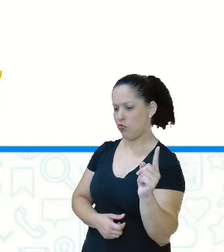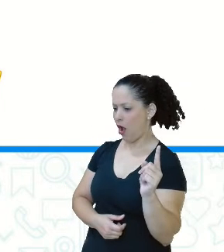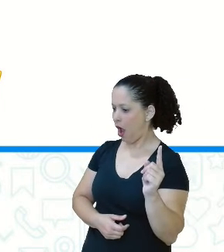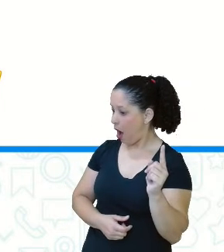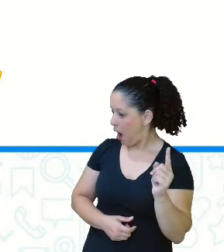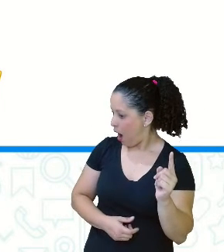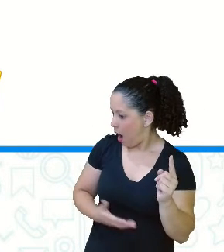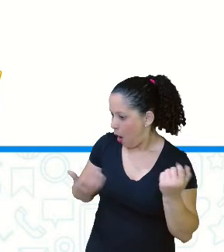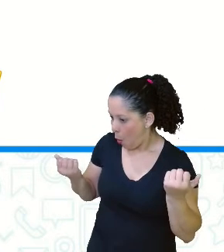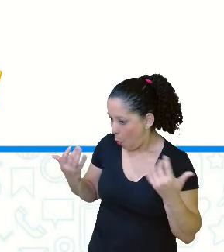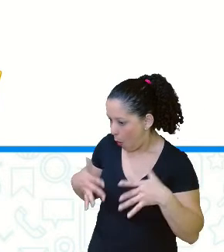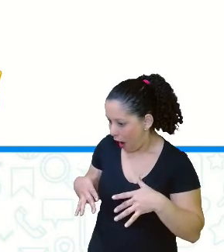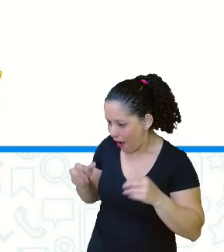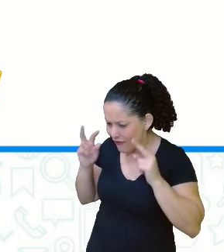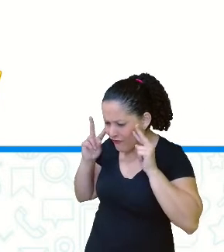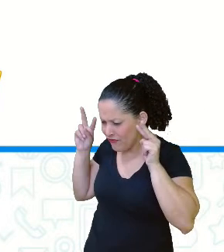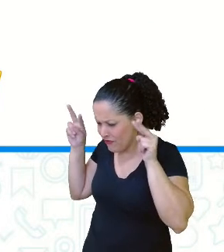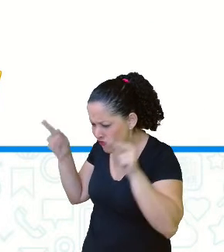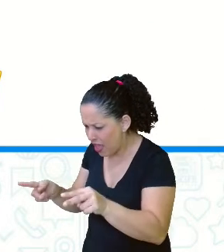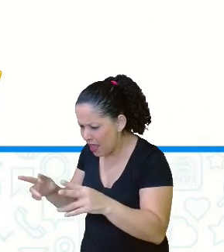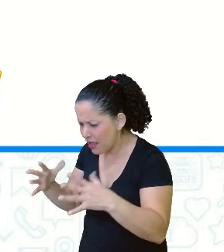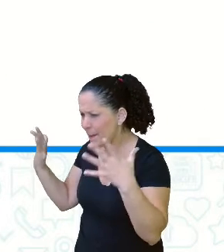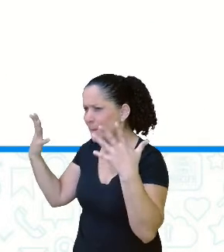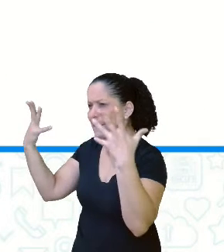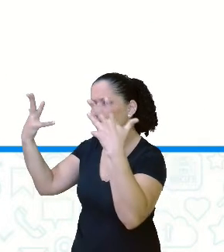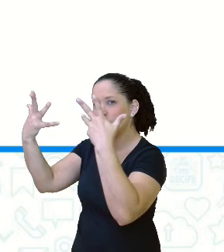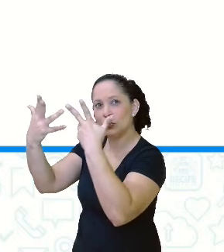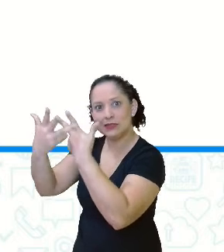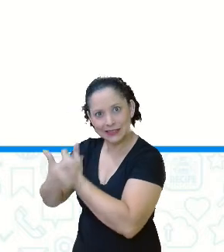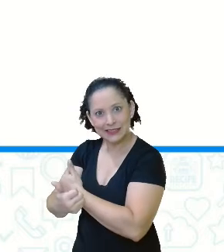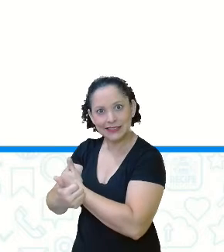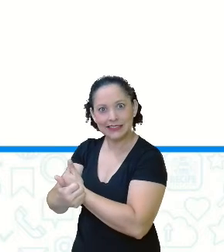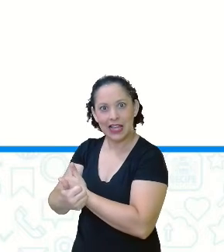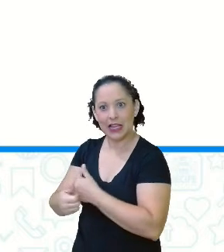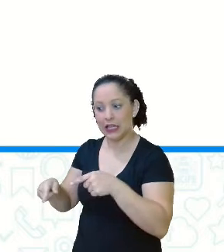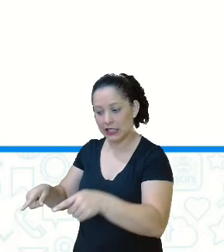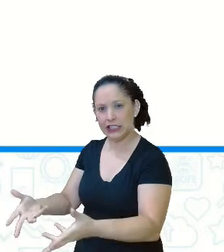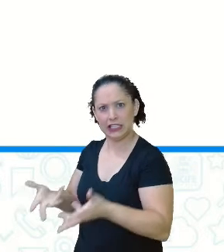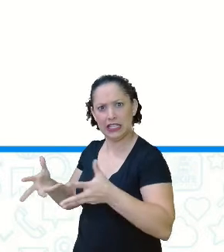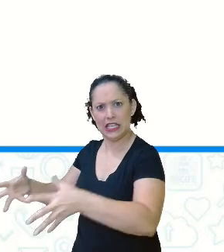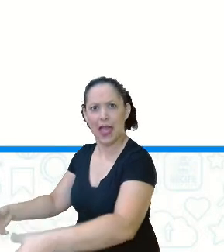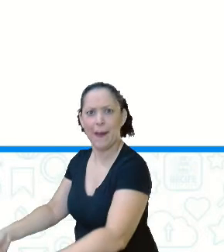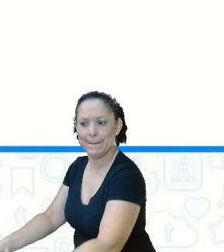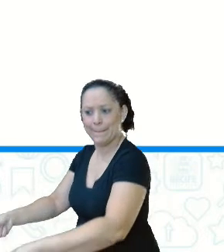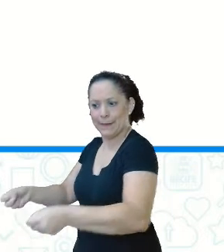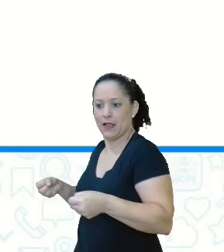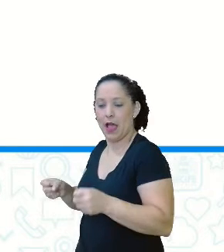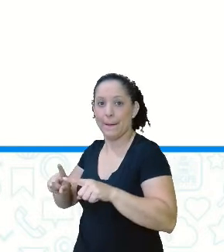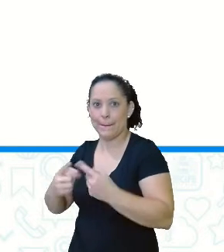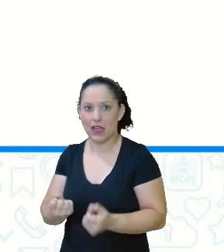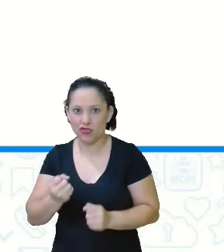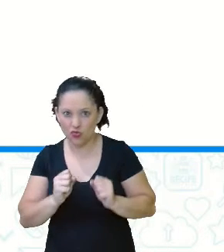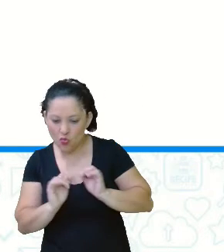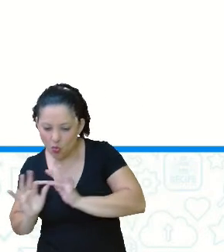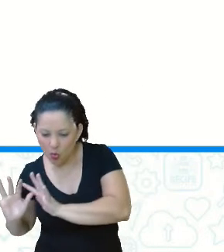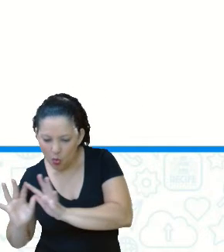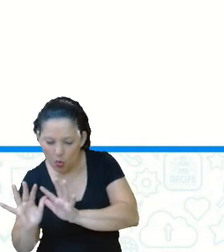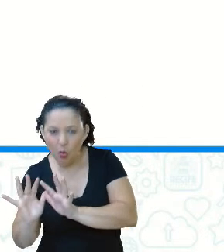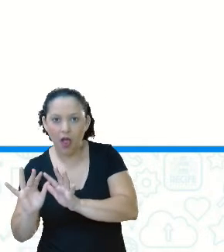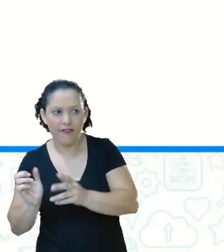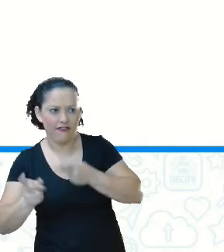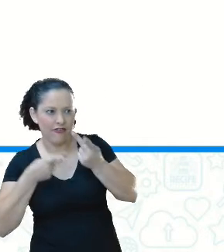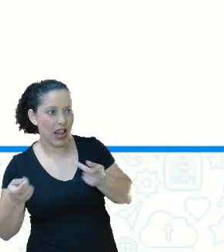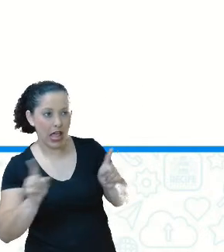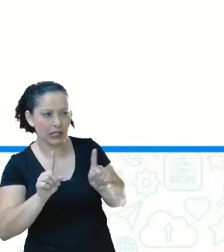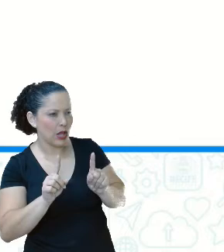Muito impressionado pela sua beleza, o rapaz queria levar a urna consigo. Não damos a urna a ninguém, disse um dos